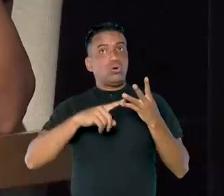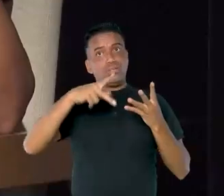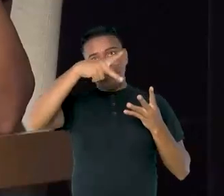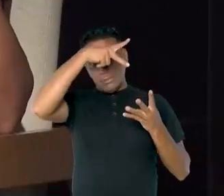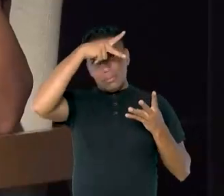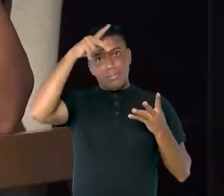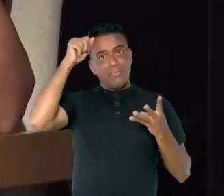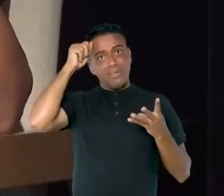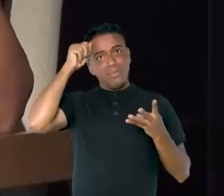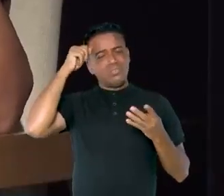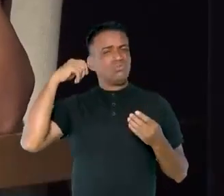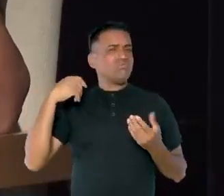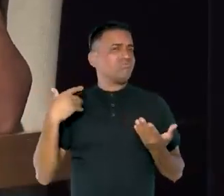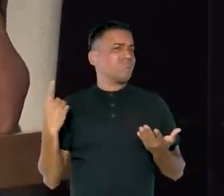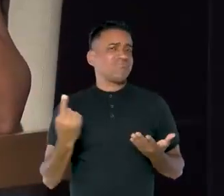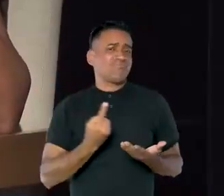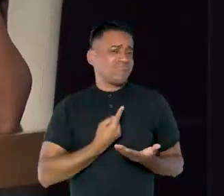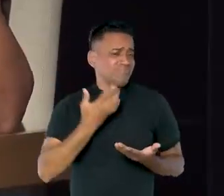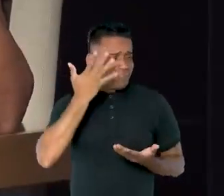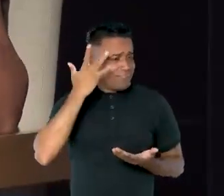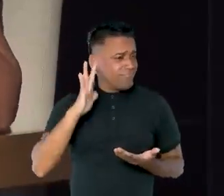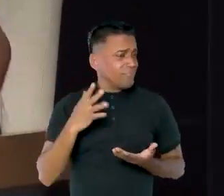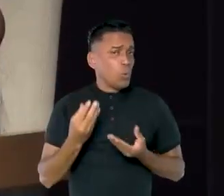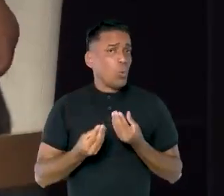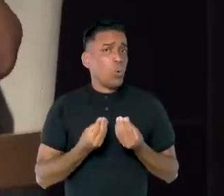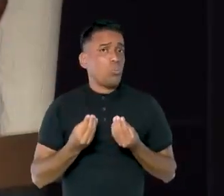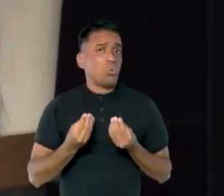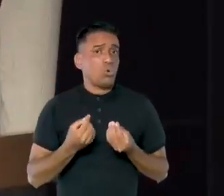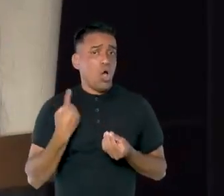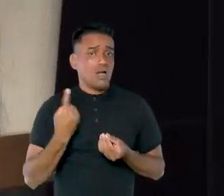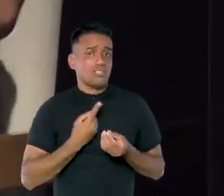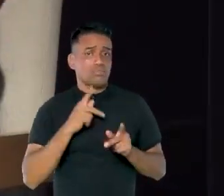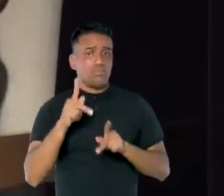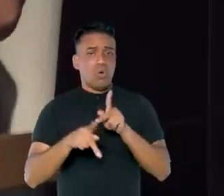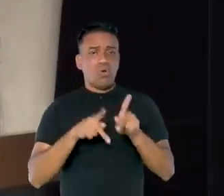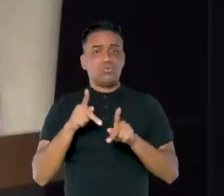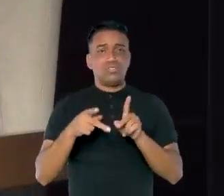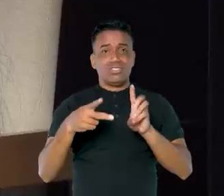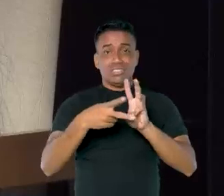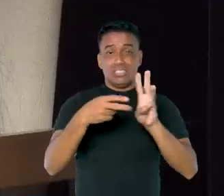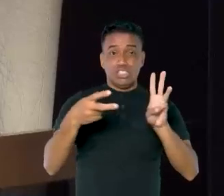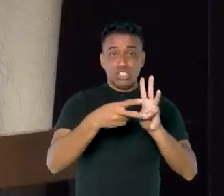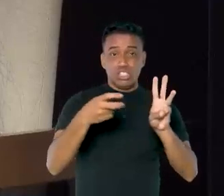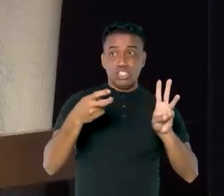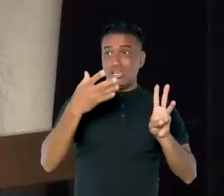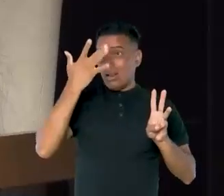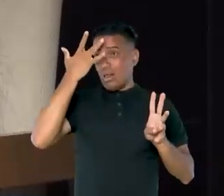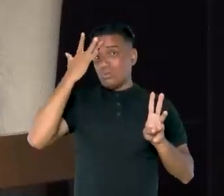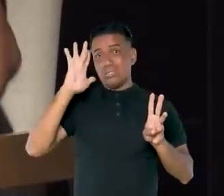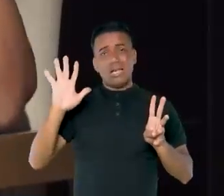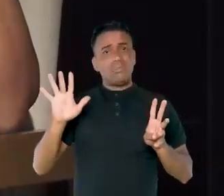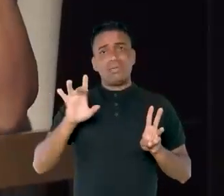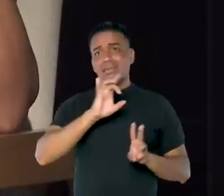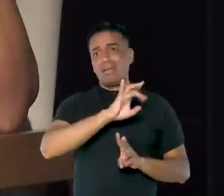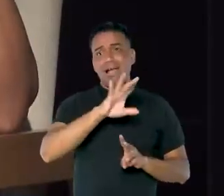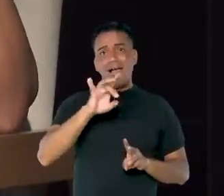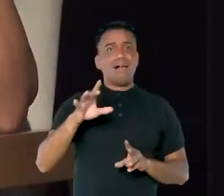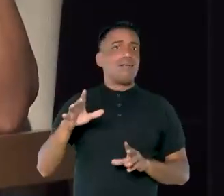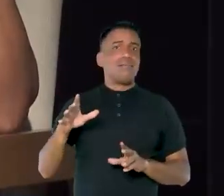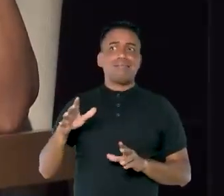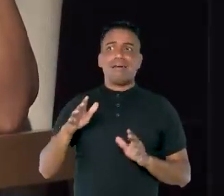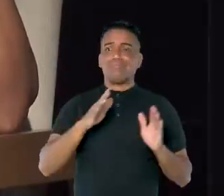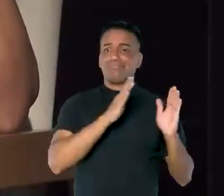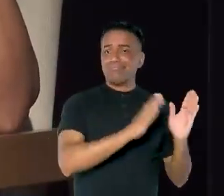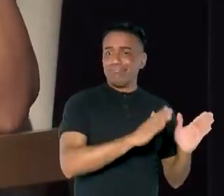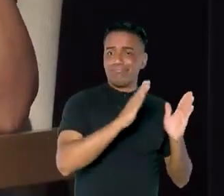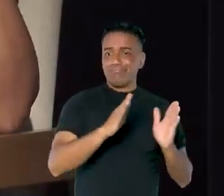sabe como nós, povos indígenas, nós não somos... Ninguém sabemos o que cada degrau faz.